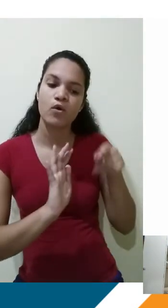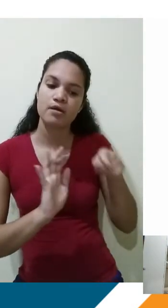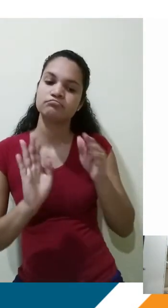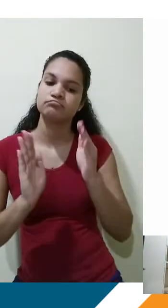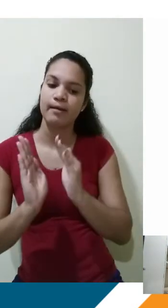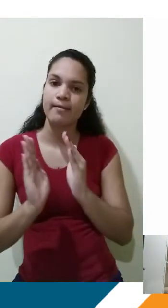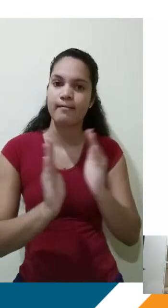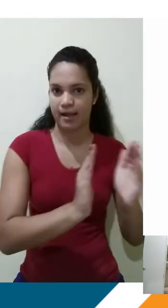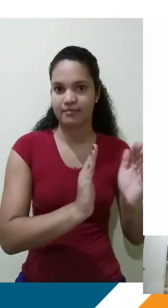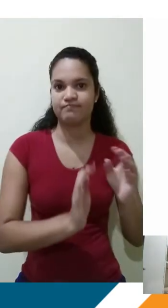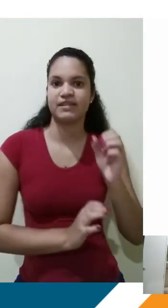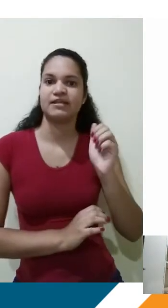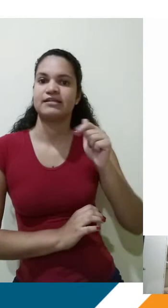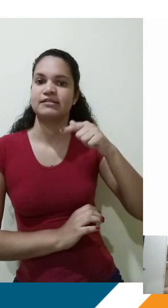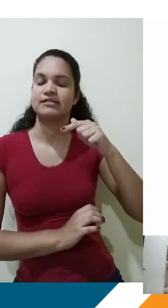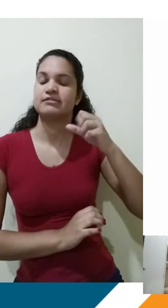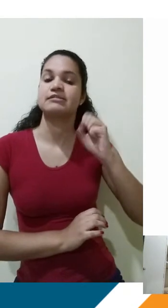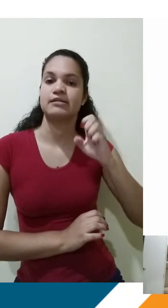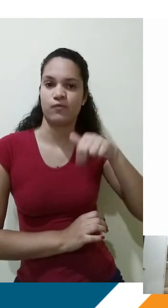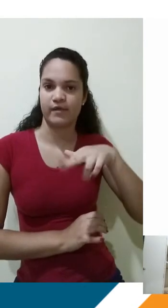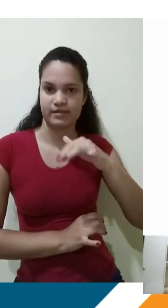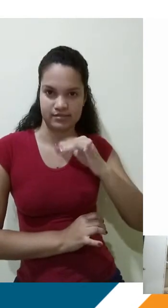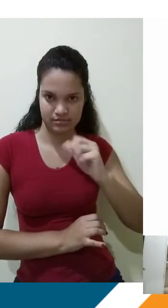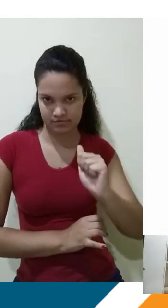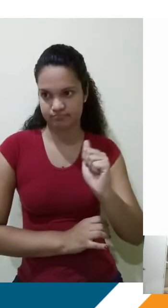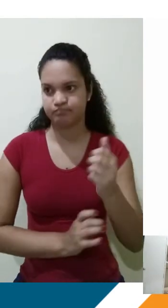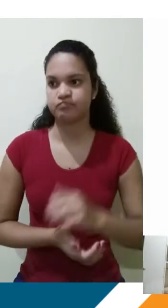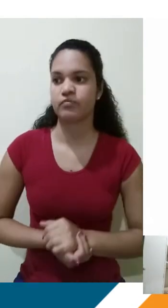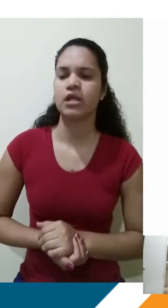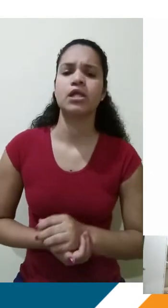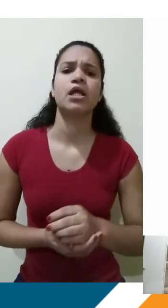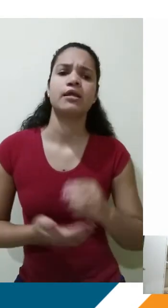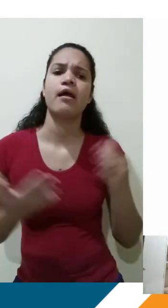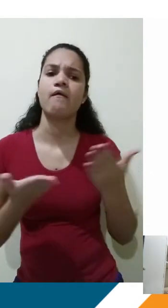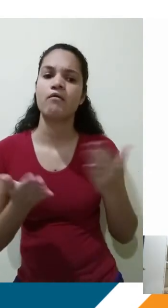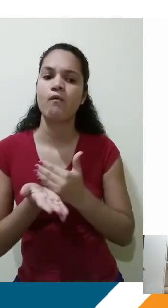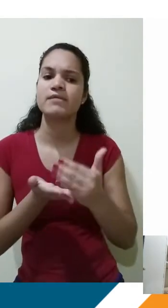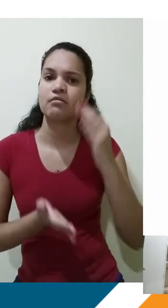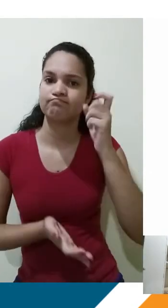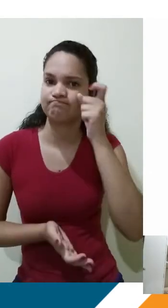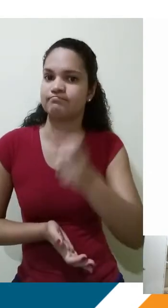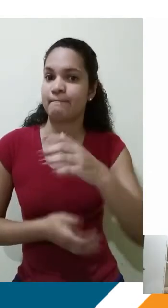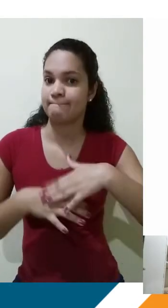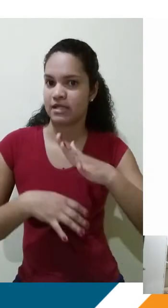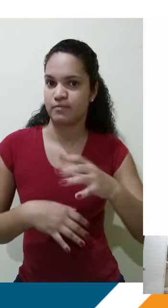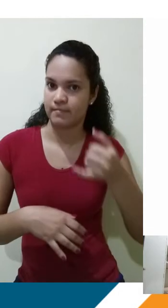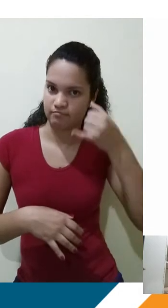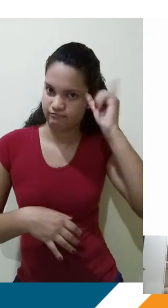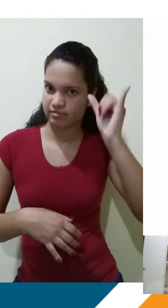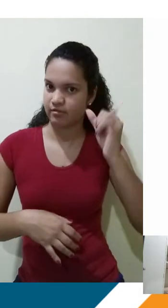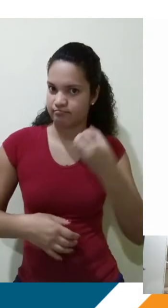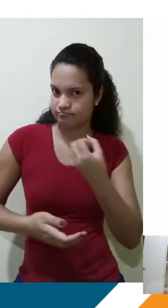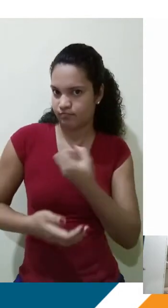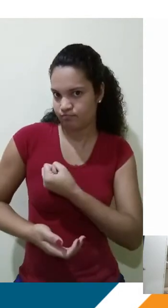cometer, e depois como a gente pode construir um texto sem esses erros ou acertando esses problemas para garantir que a nossa redação fique bem bacana para a prova